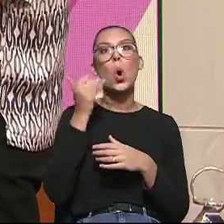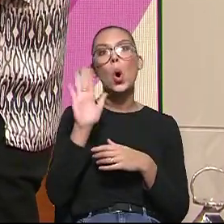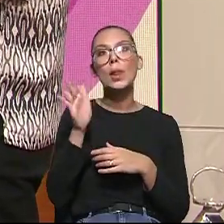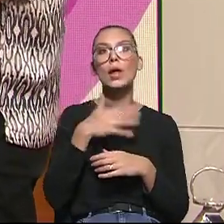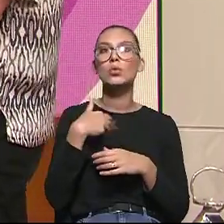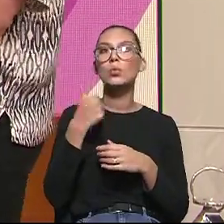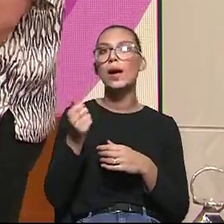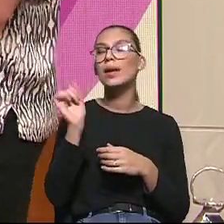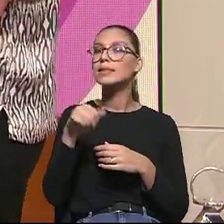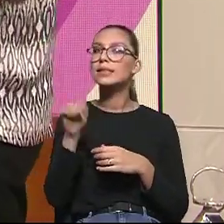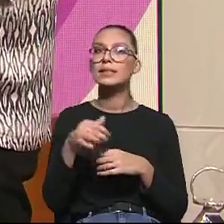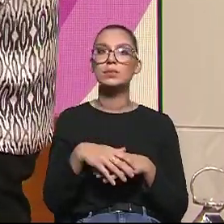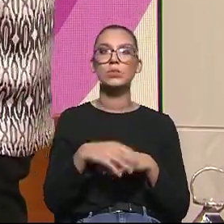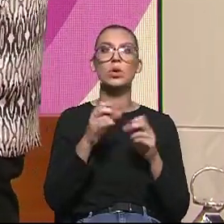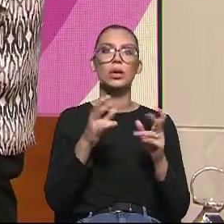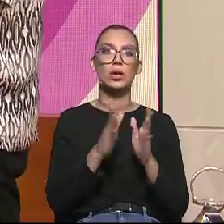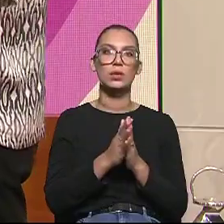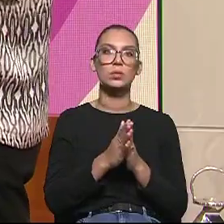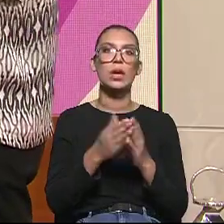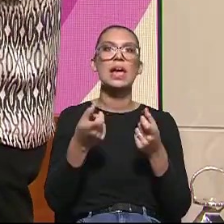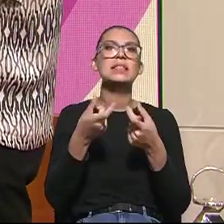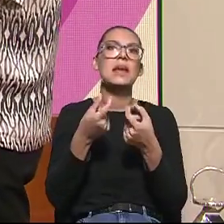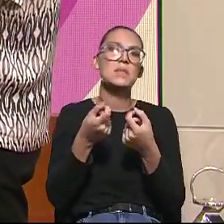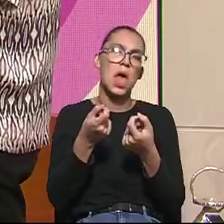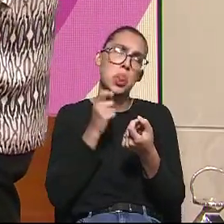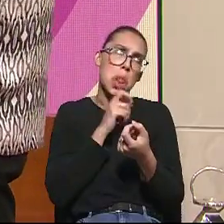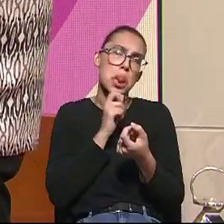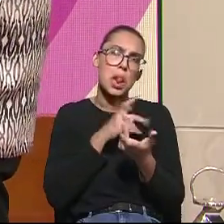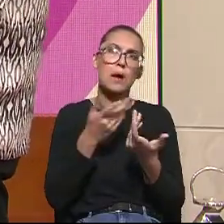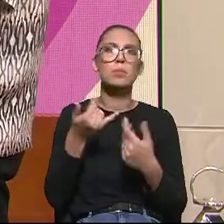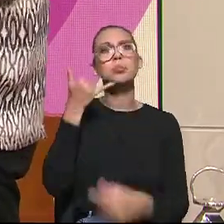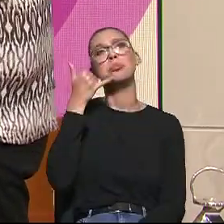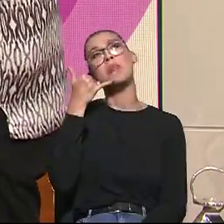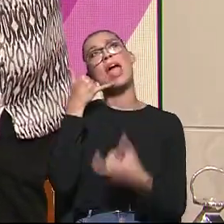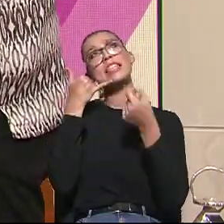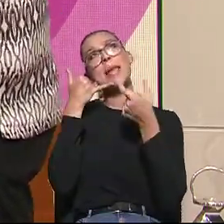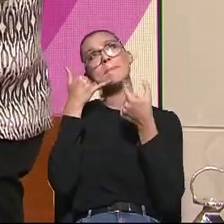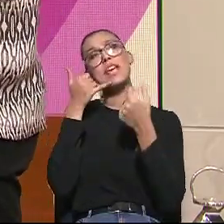assim. Sim, ok. Mas SMS, por que não? SMS, boa tarde, fala.